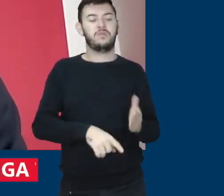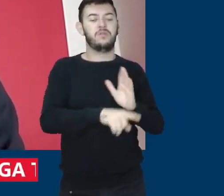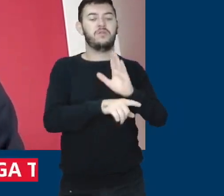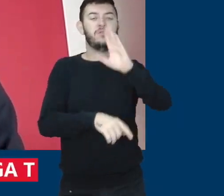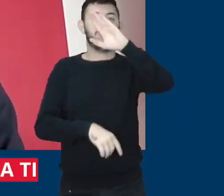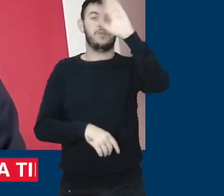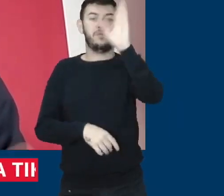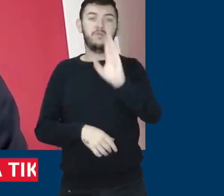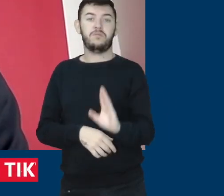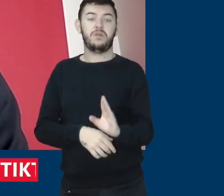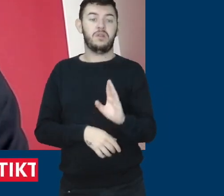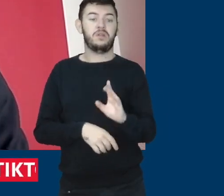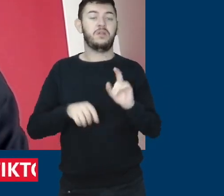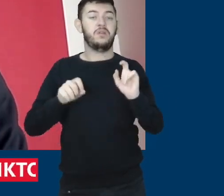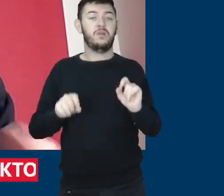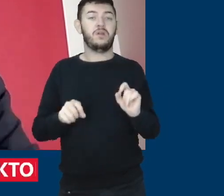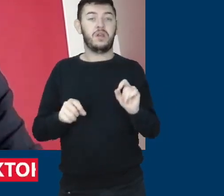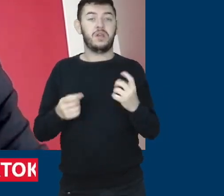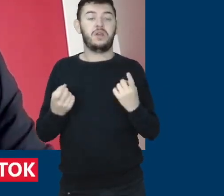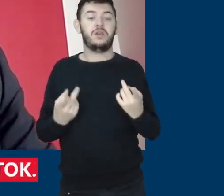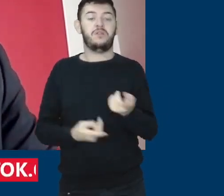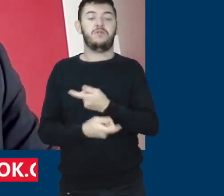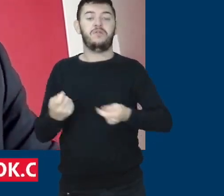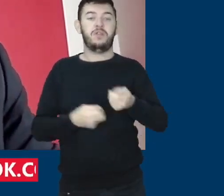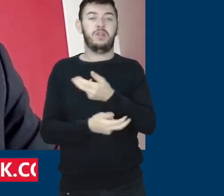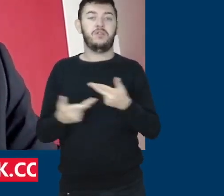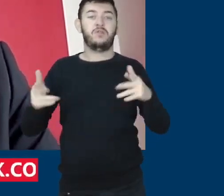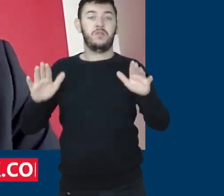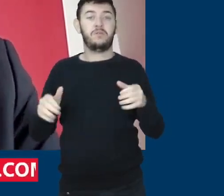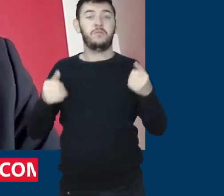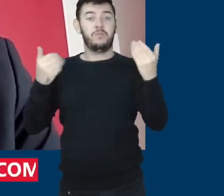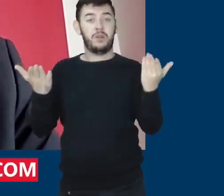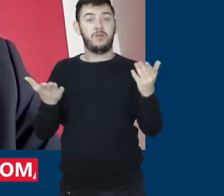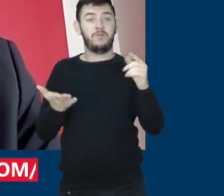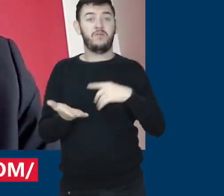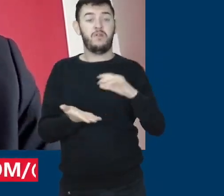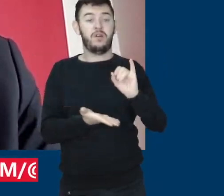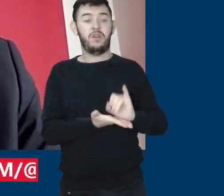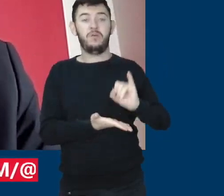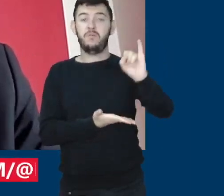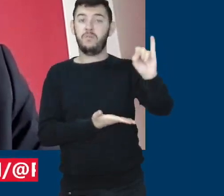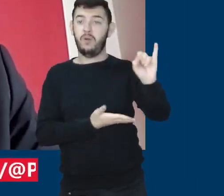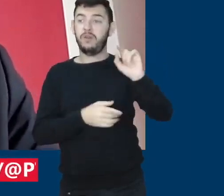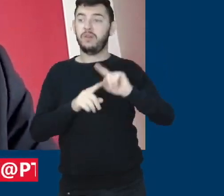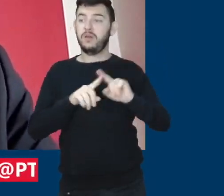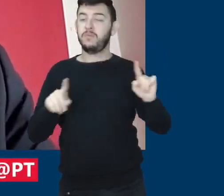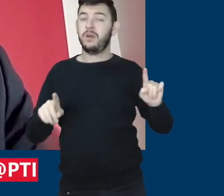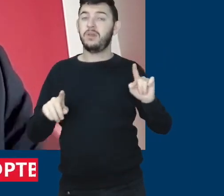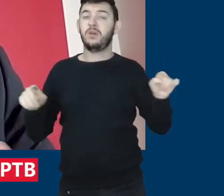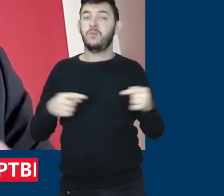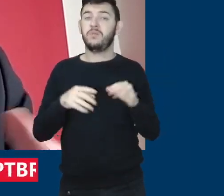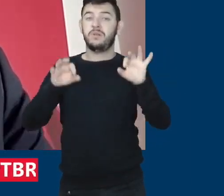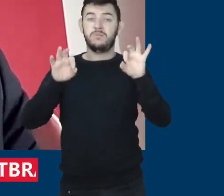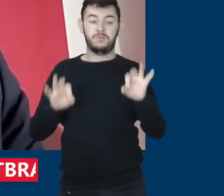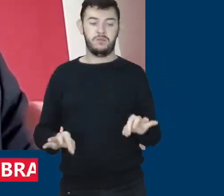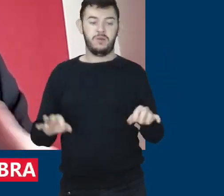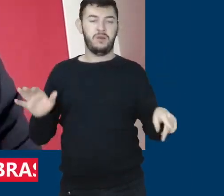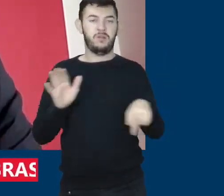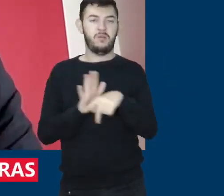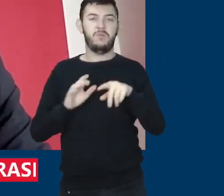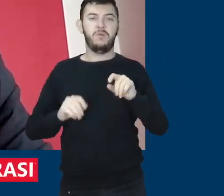as exportações. Então, eu diria, vai no mesmo sentido da